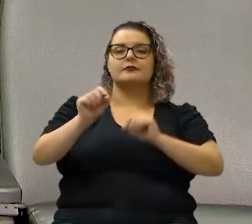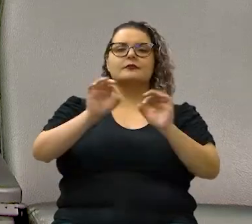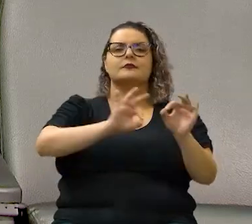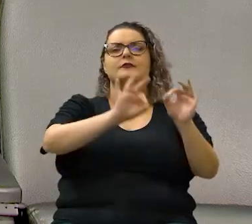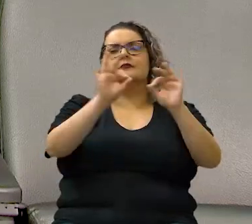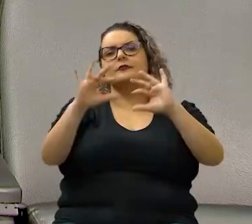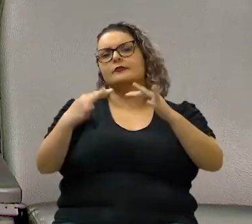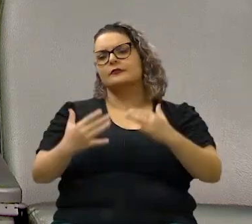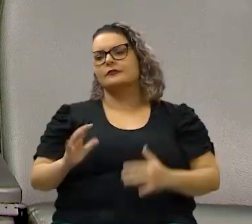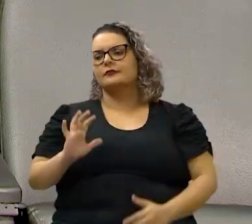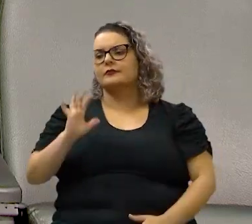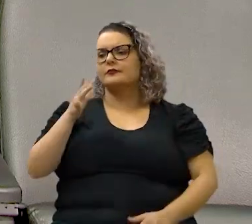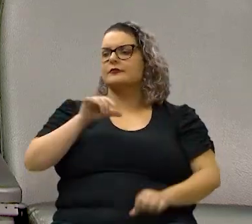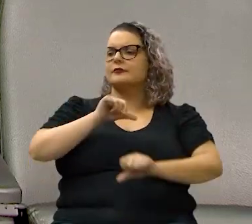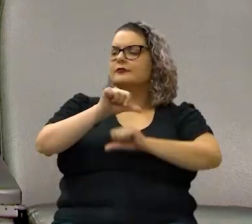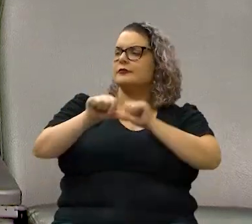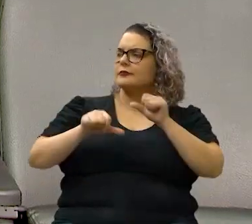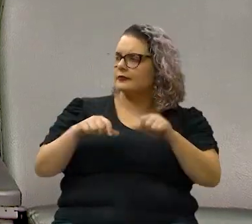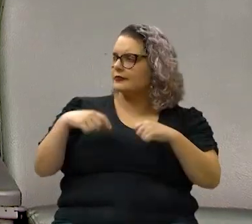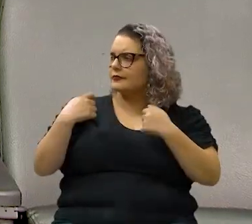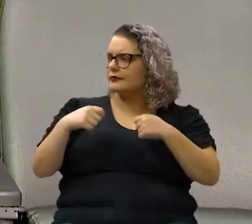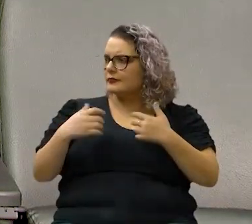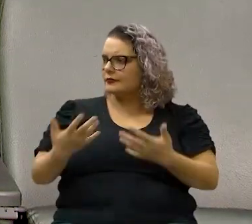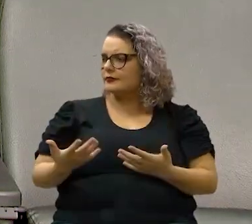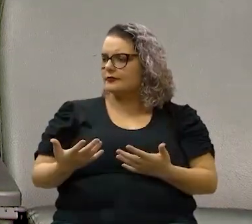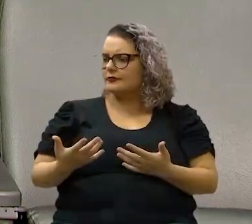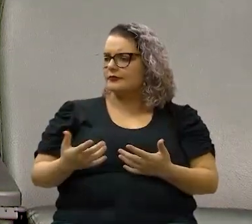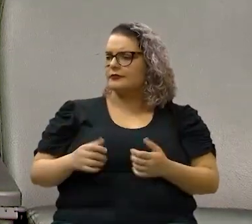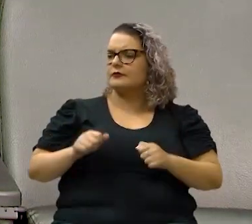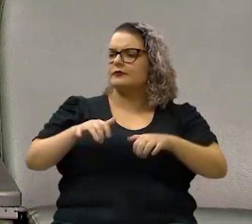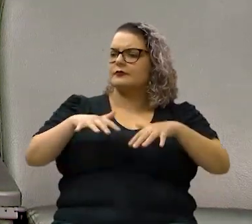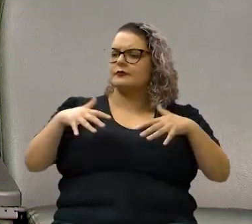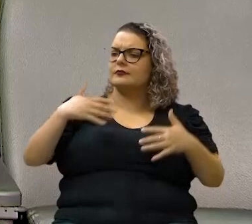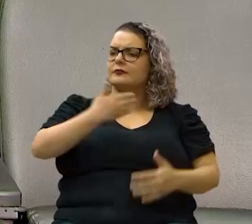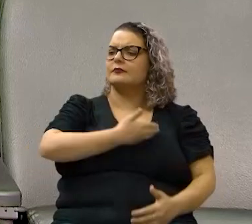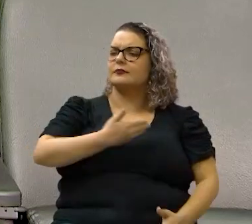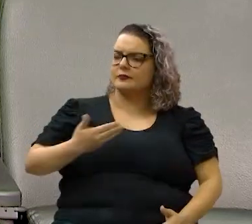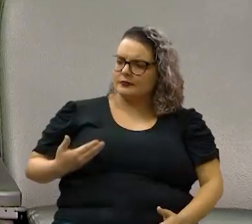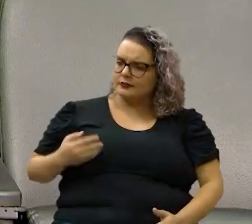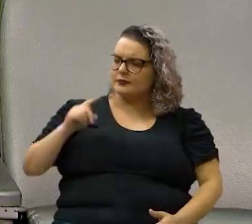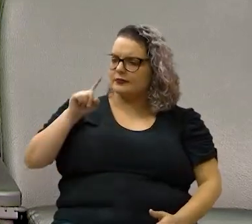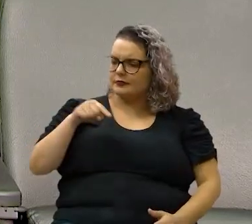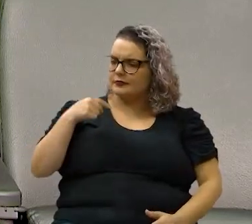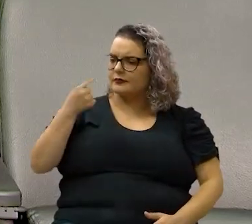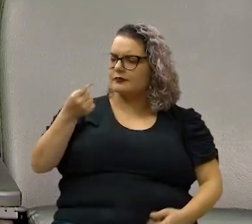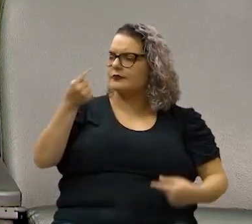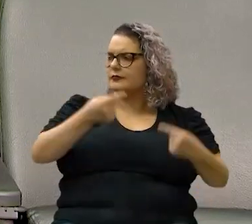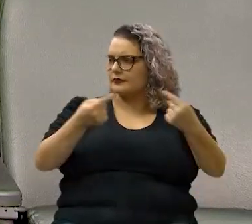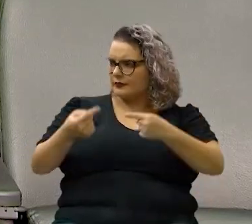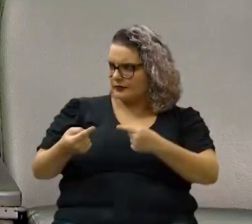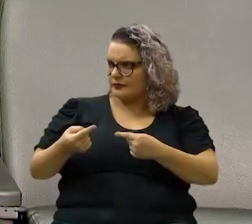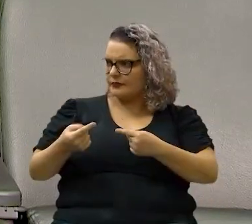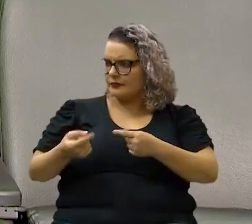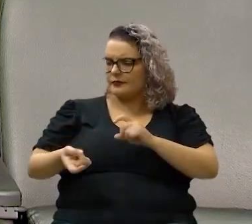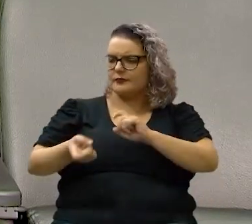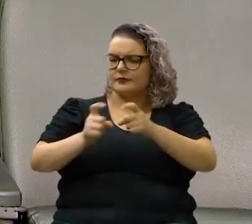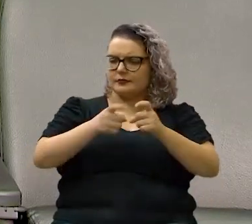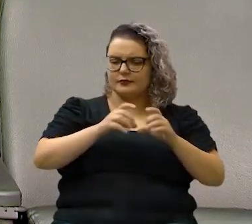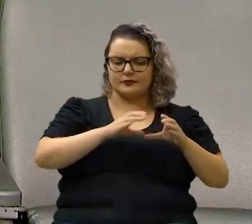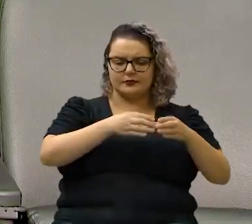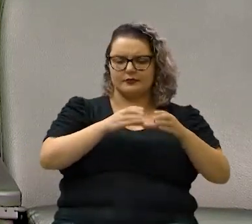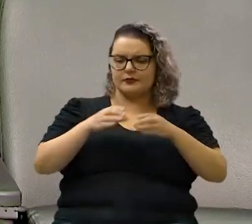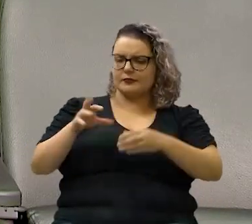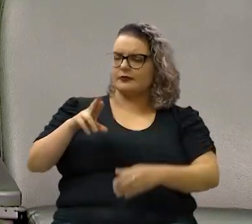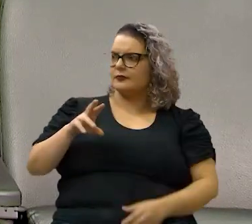nos acompanhando, para acontecer essa mudança, precisa passar ainda então por uma audiência pública e depois essa discussão vai para as